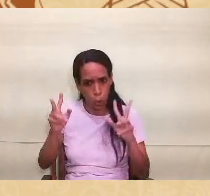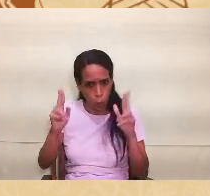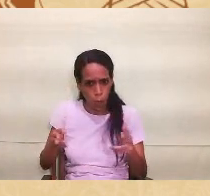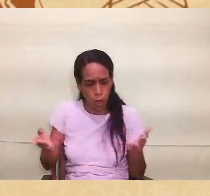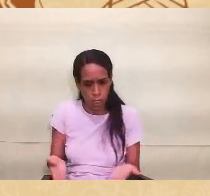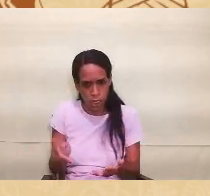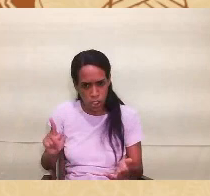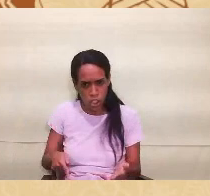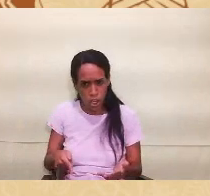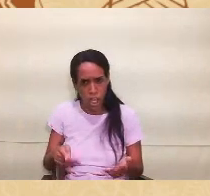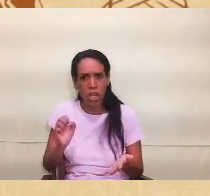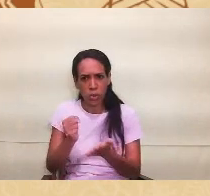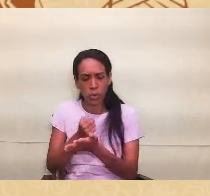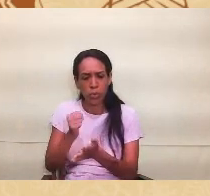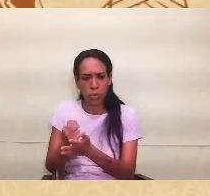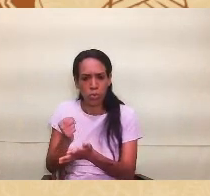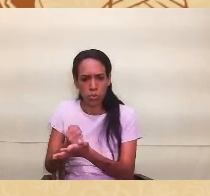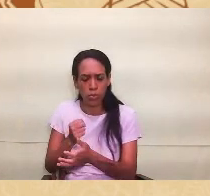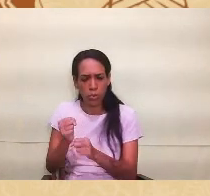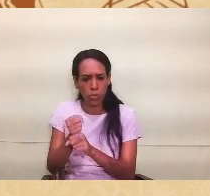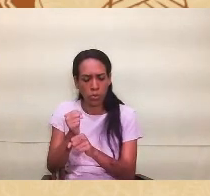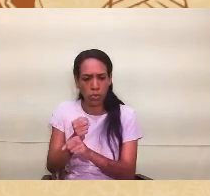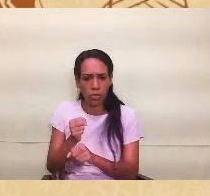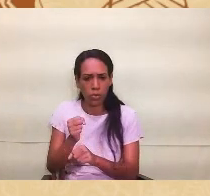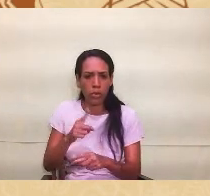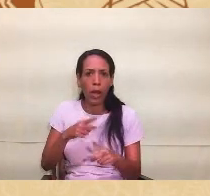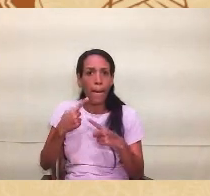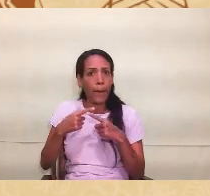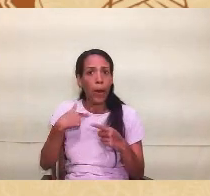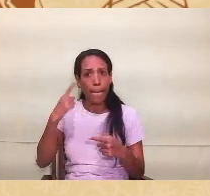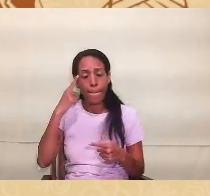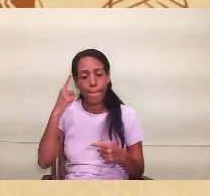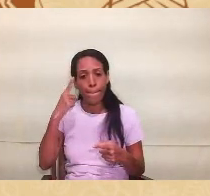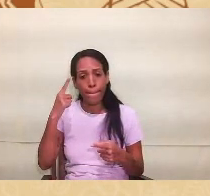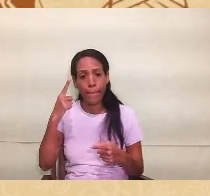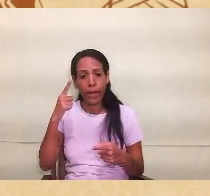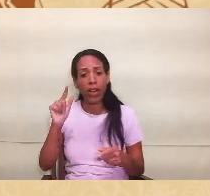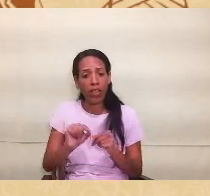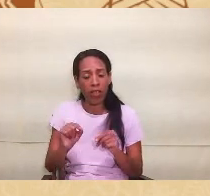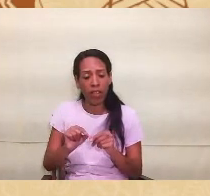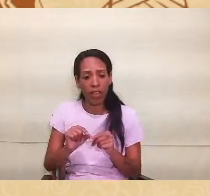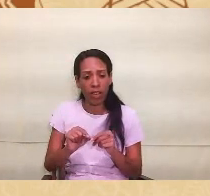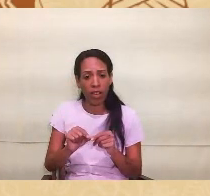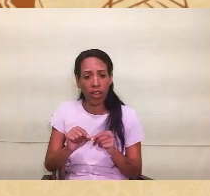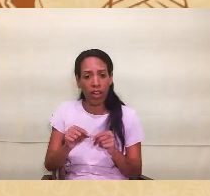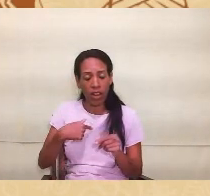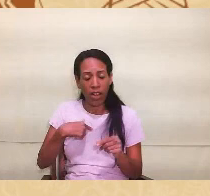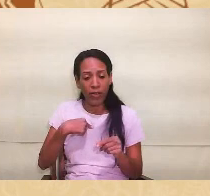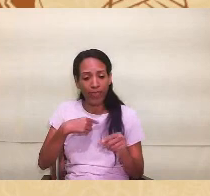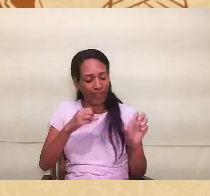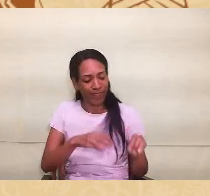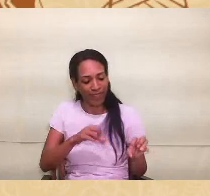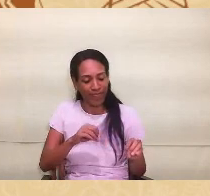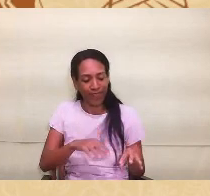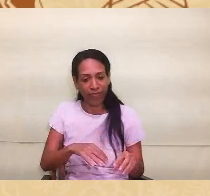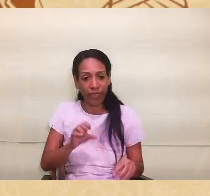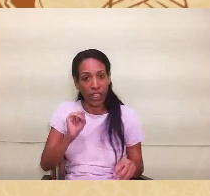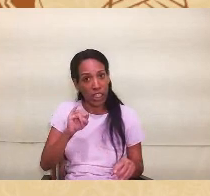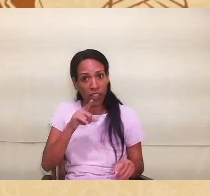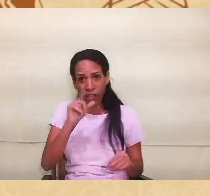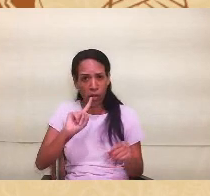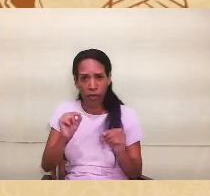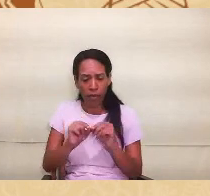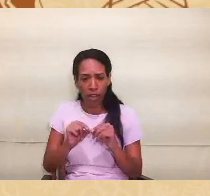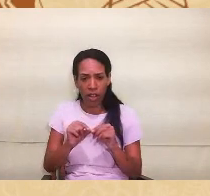uma construção. Né? Porque eu penso assim no concreto, né? Foi assim que eu fui criado, né? Se você não faz a